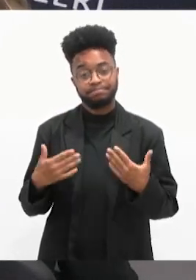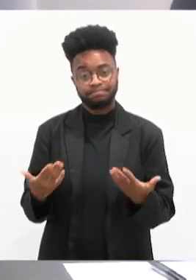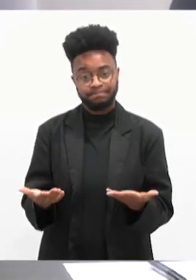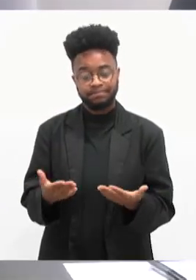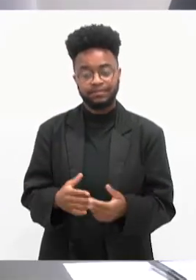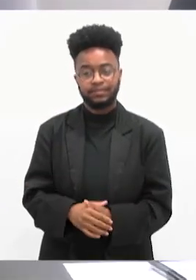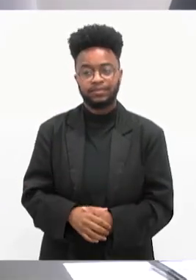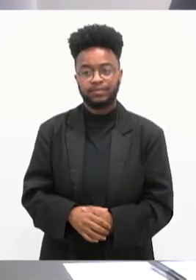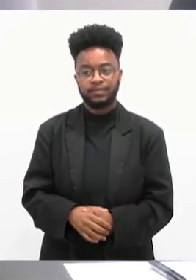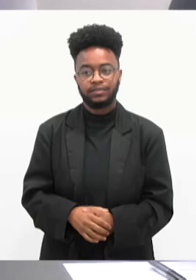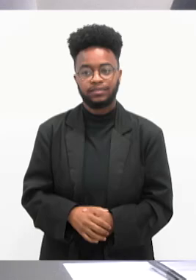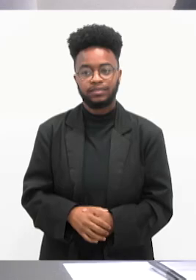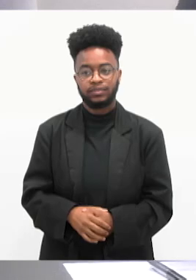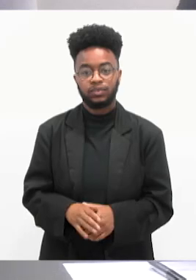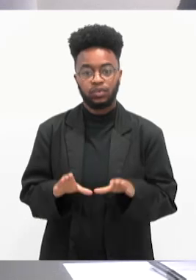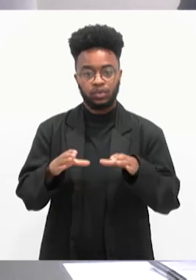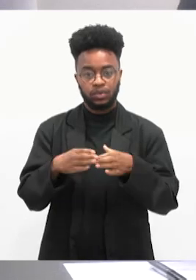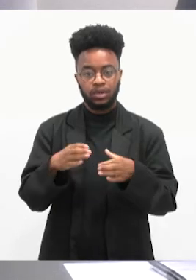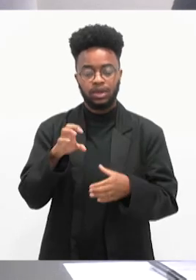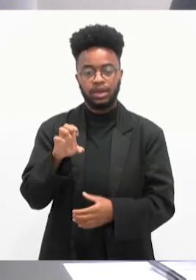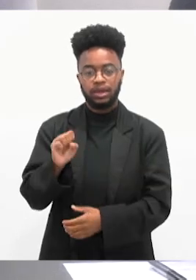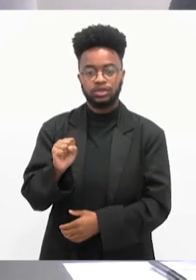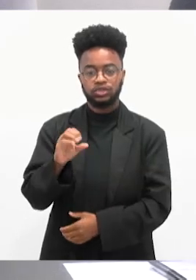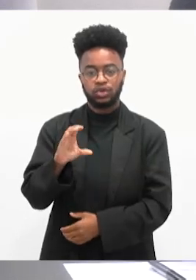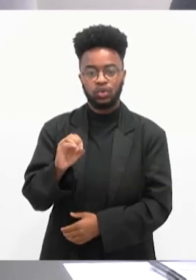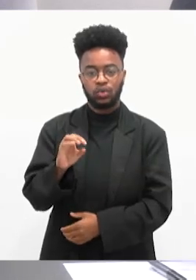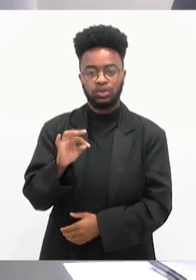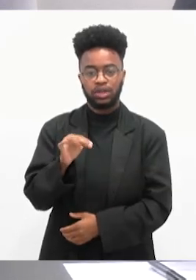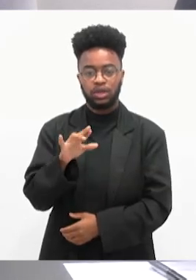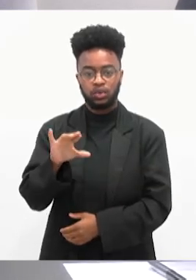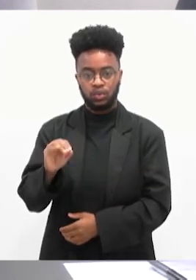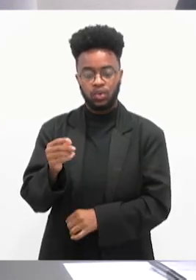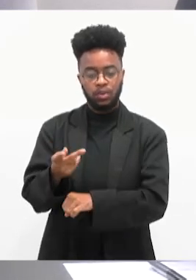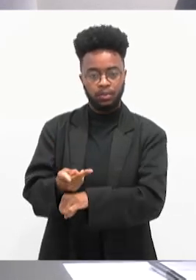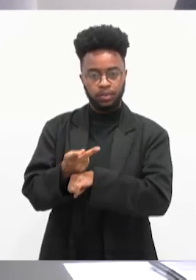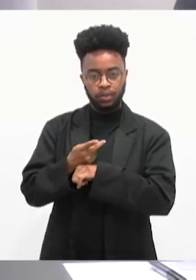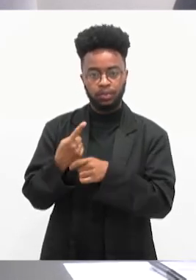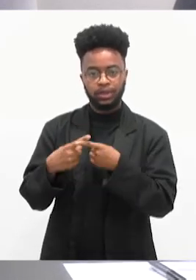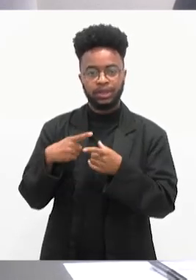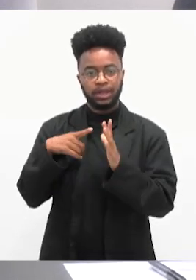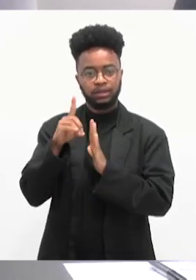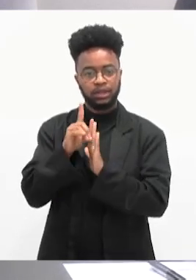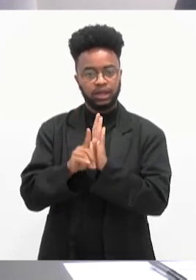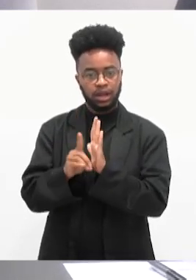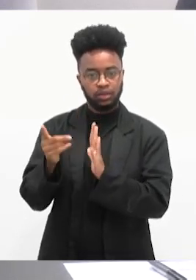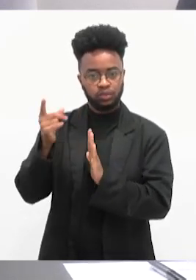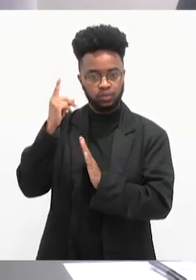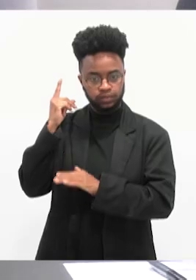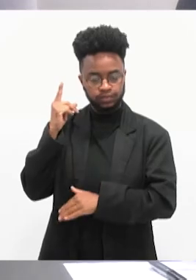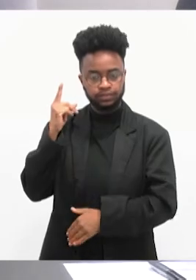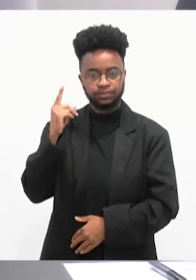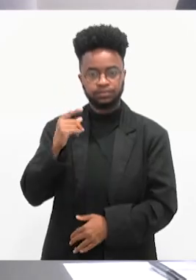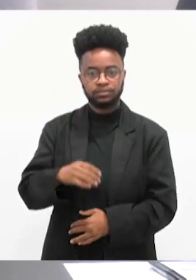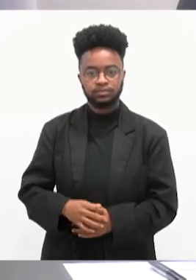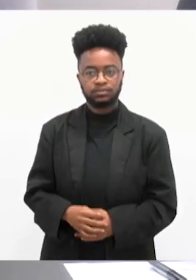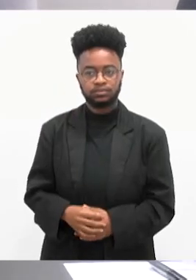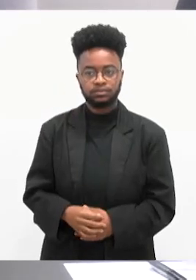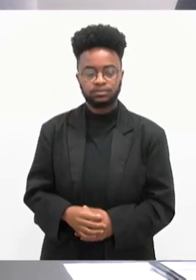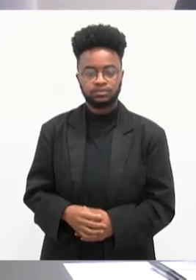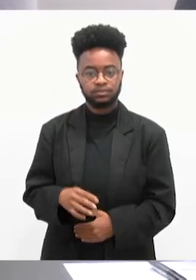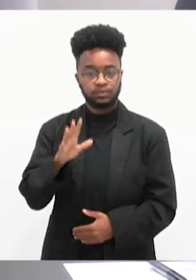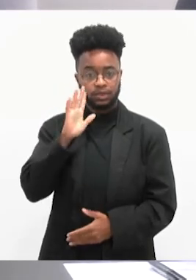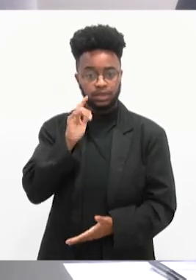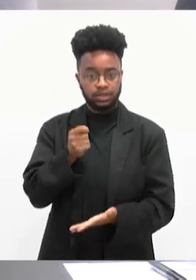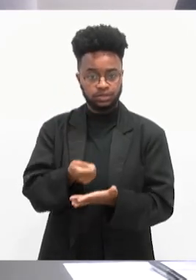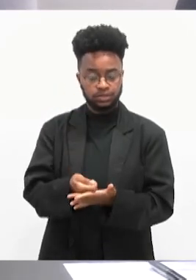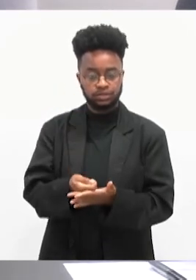Então, os escoteiros do Brasil nos procuraram porque há um decreto antigo que determina